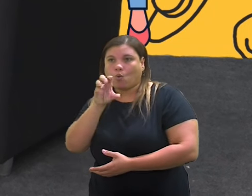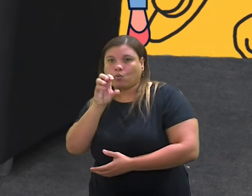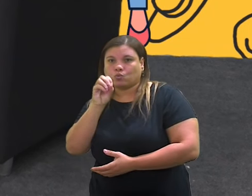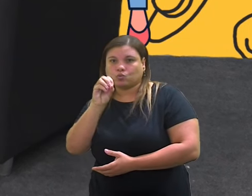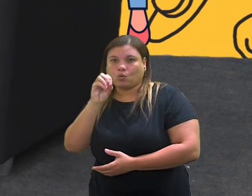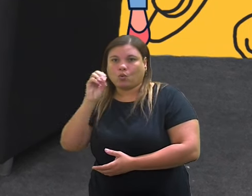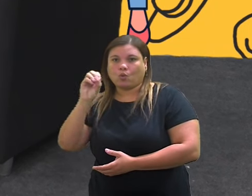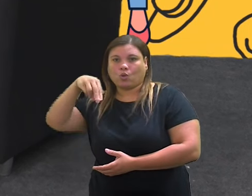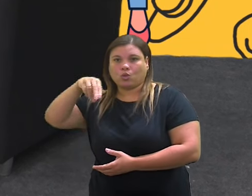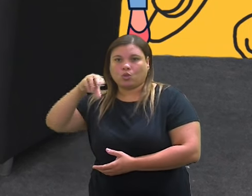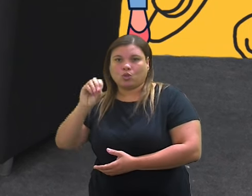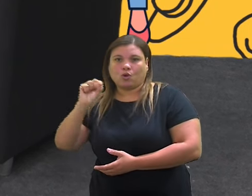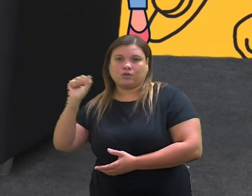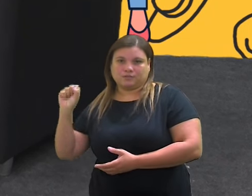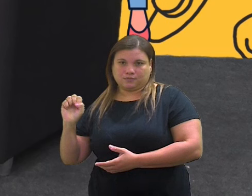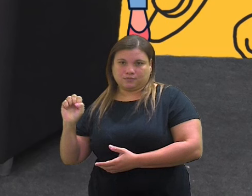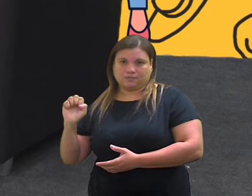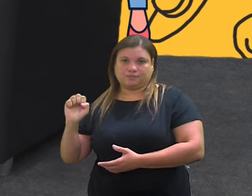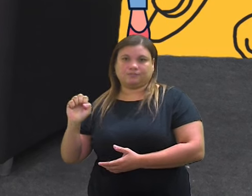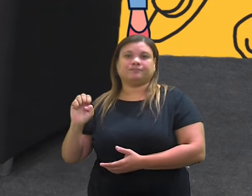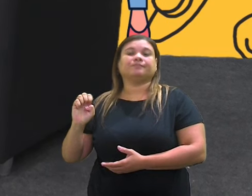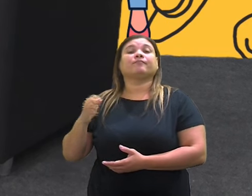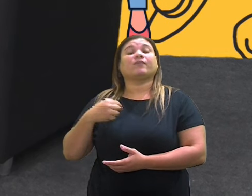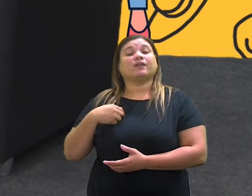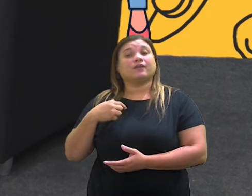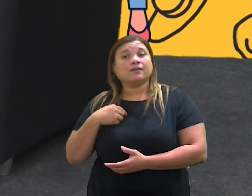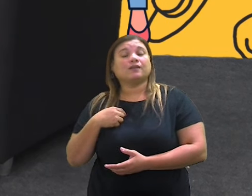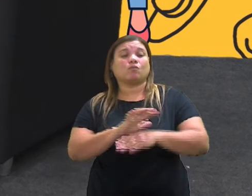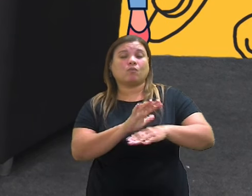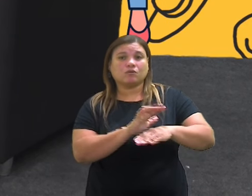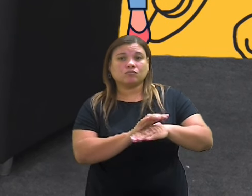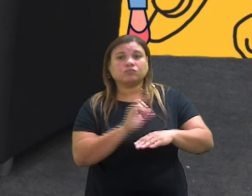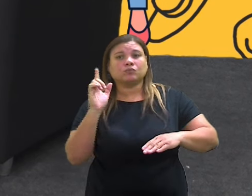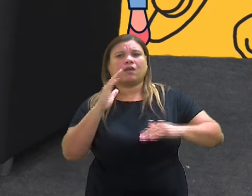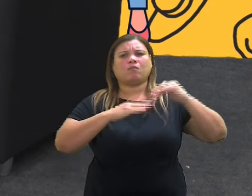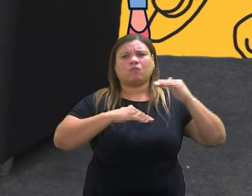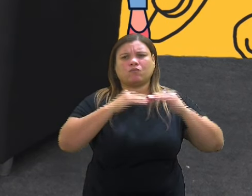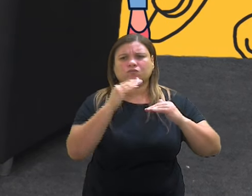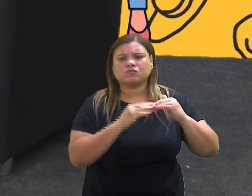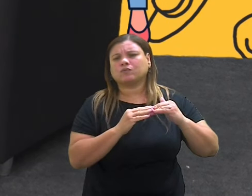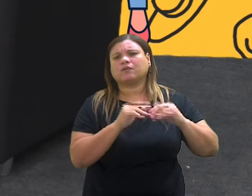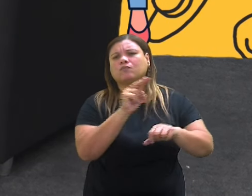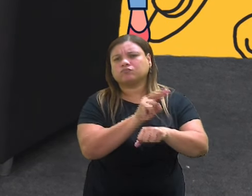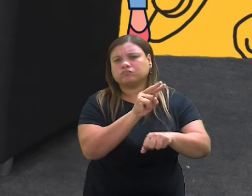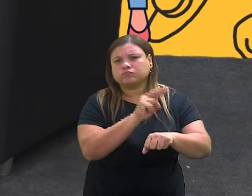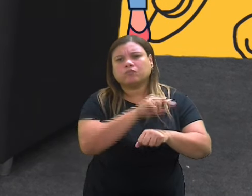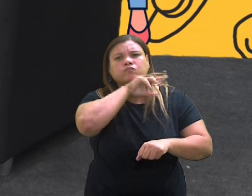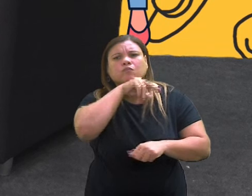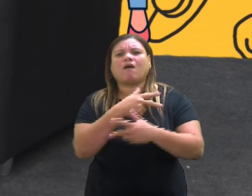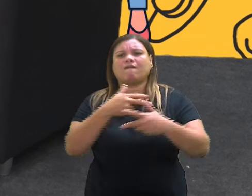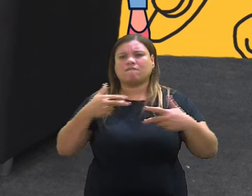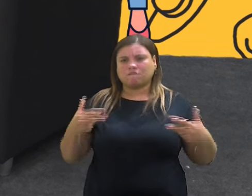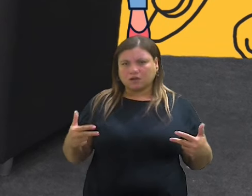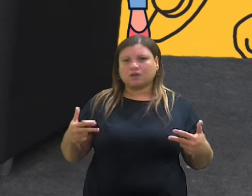em exames de leishmaniose. Nossa cidade atualmente é endêmica de leishmaniose. Então, a gente faz esse trabalho no Centro de Controle